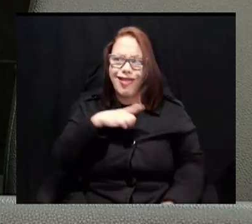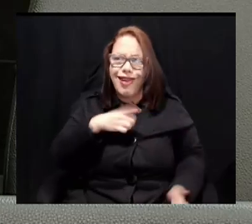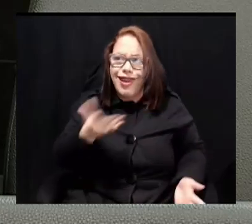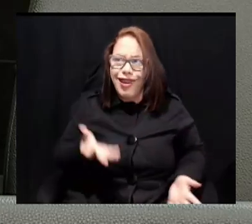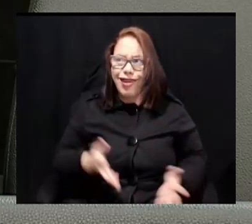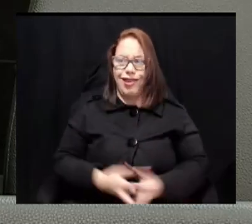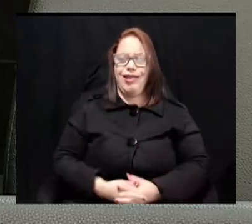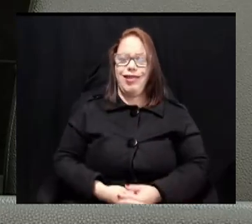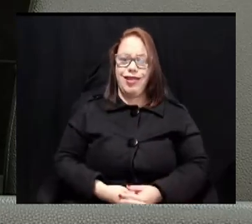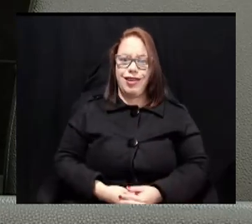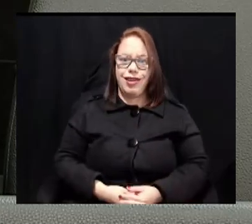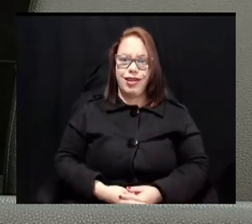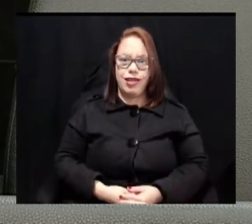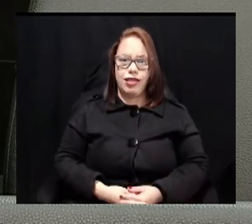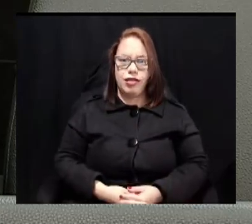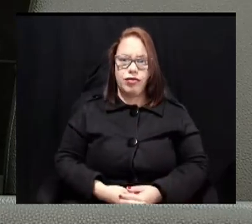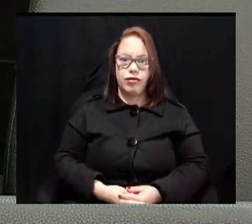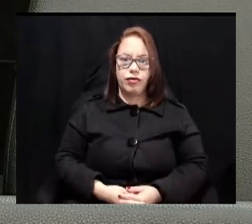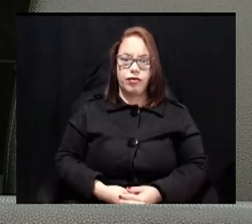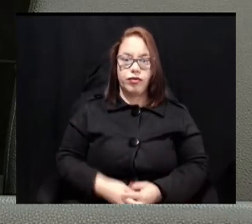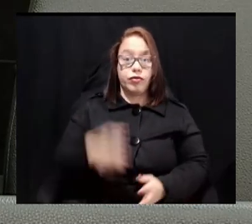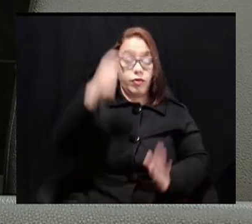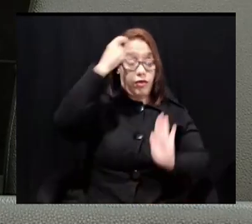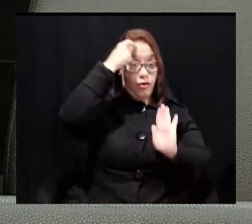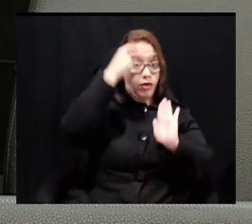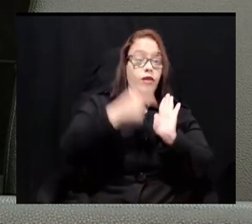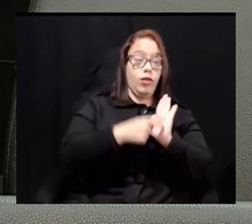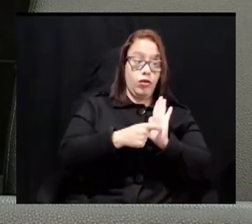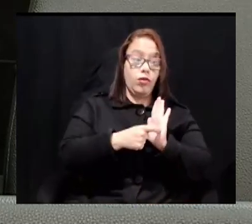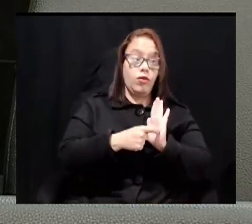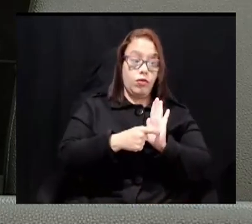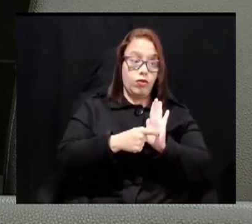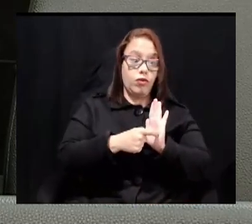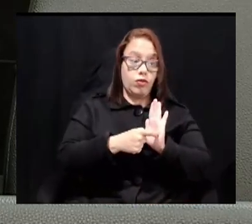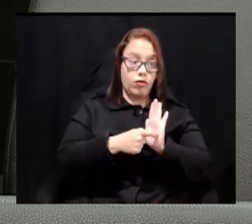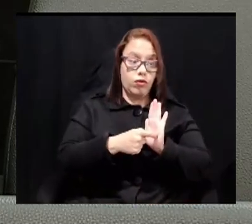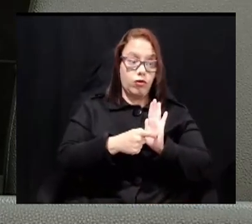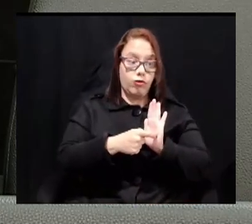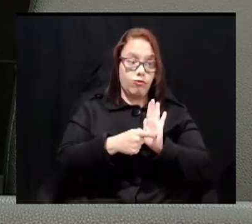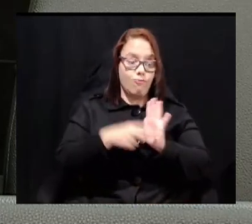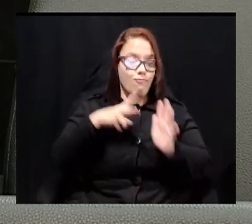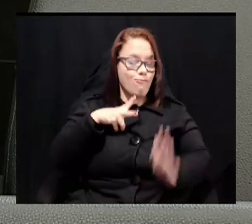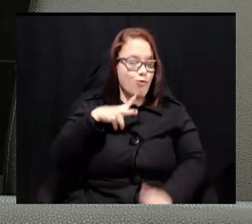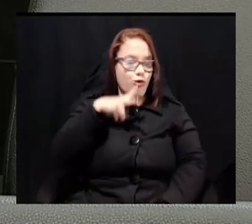a inteligência artificial está vindo de uma maneira muito forte.